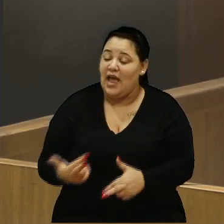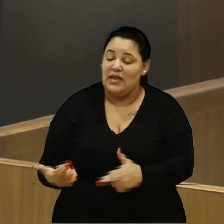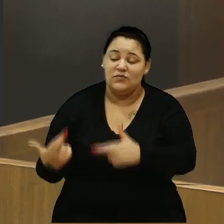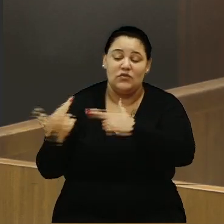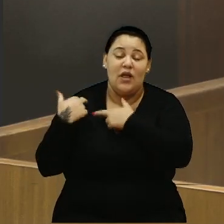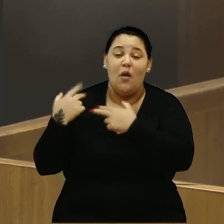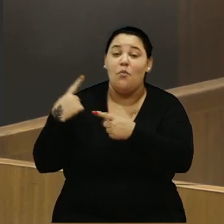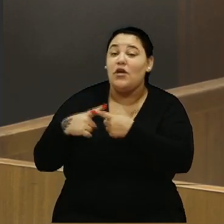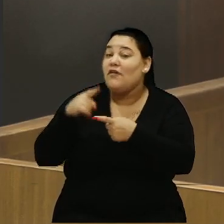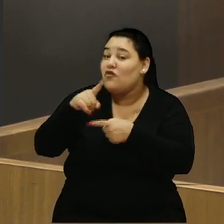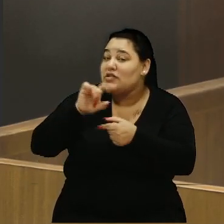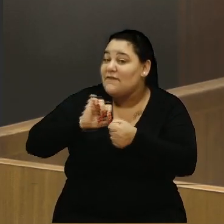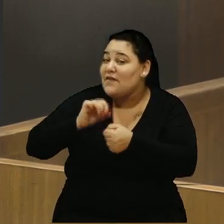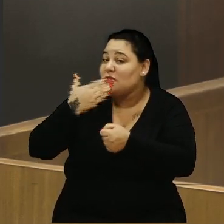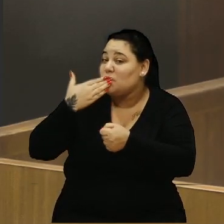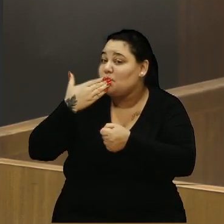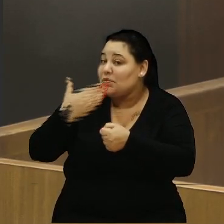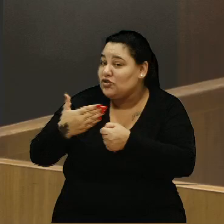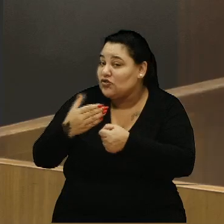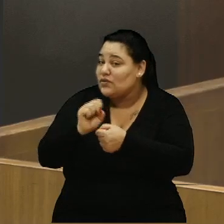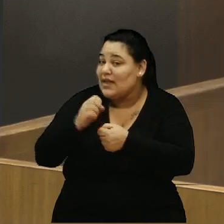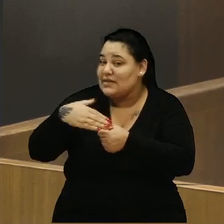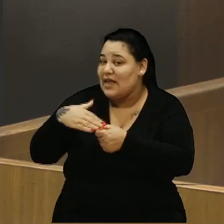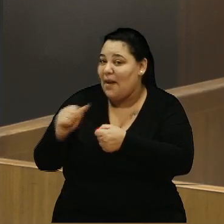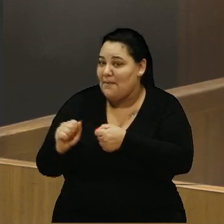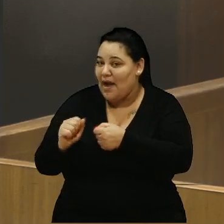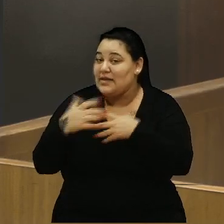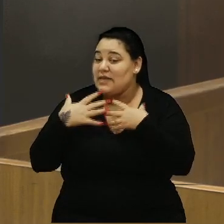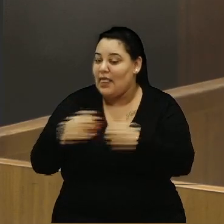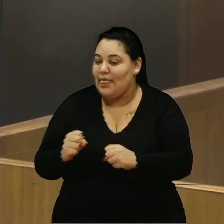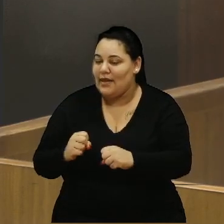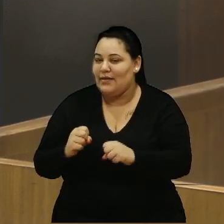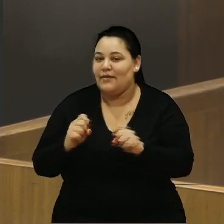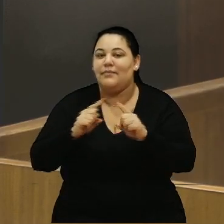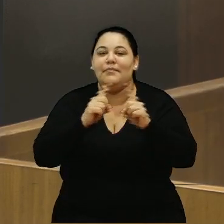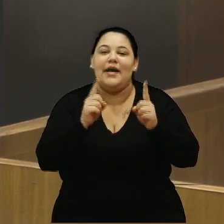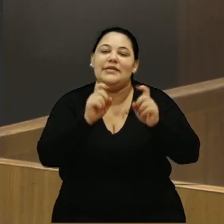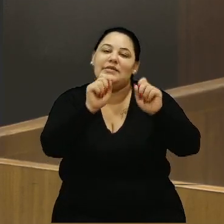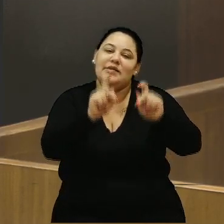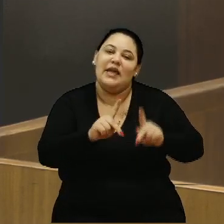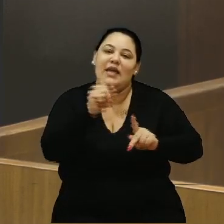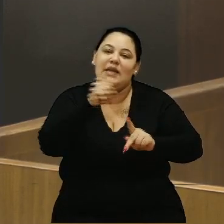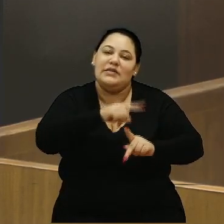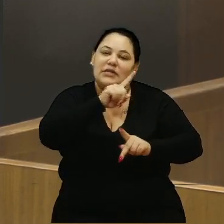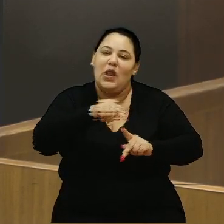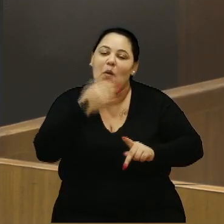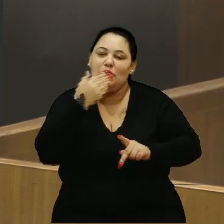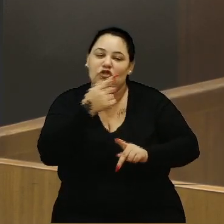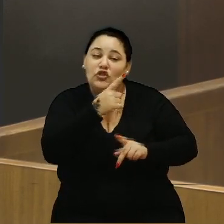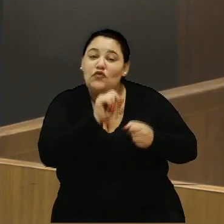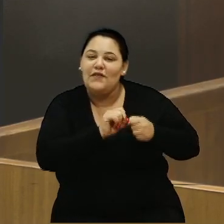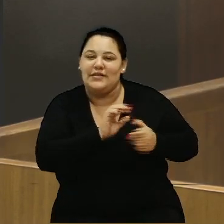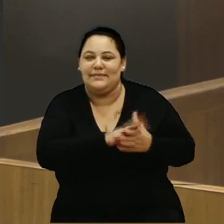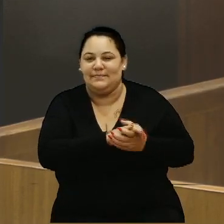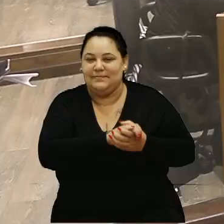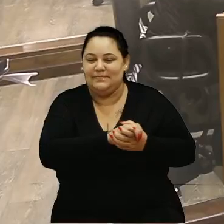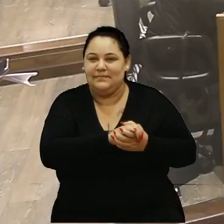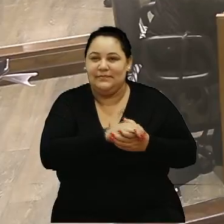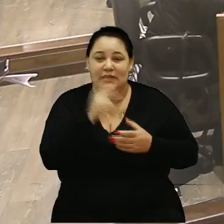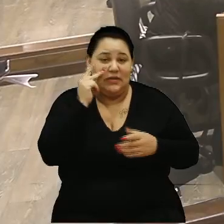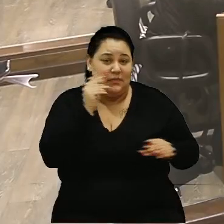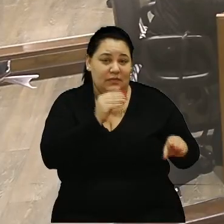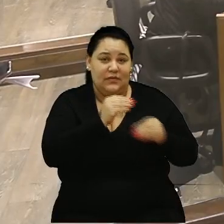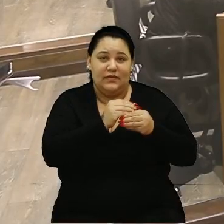responsabilidade de ter que pagar, mas sim quem indeferiu o pedido que você fez. Sua parte, vereador. Obrigado. O senhor está